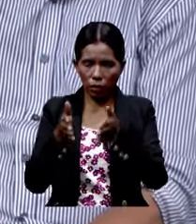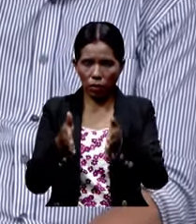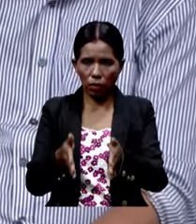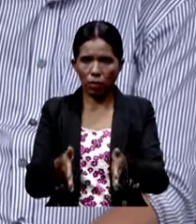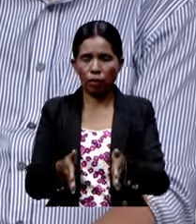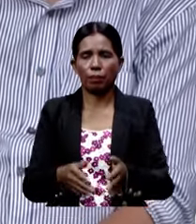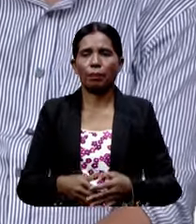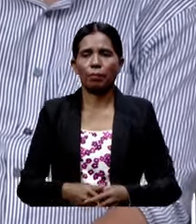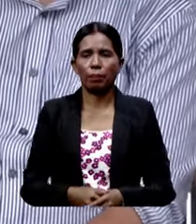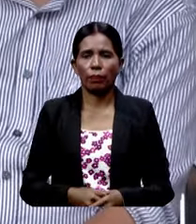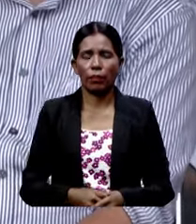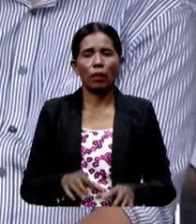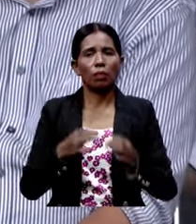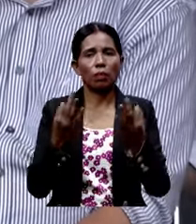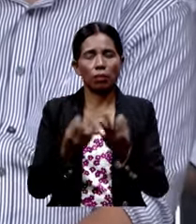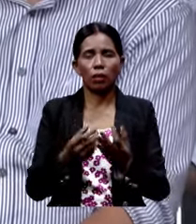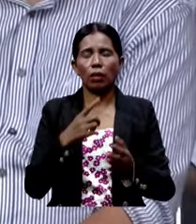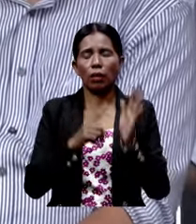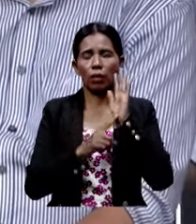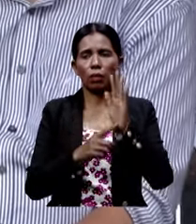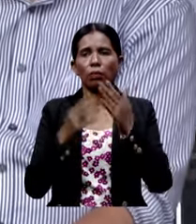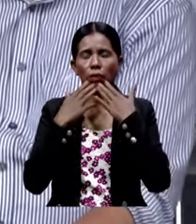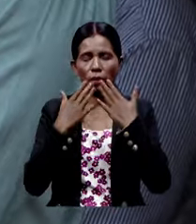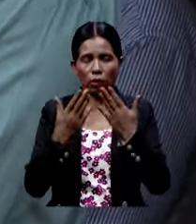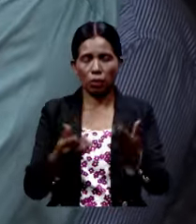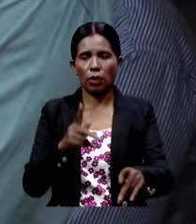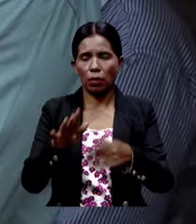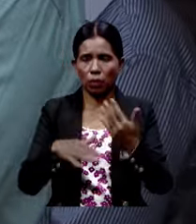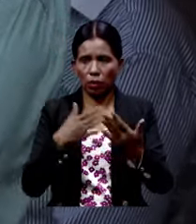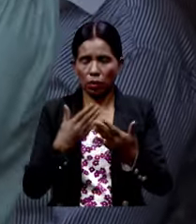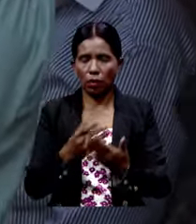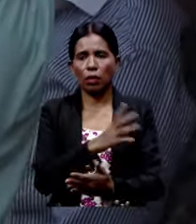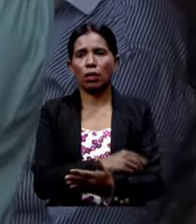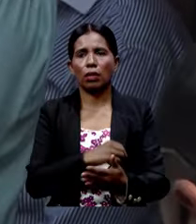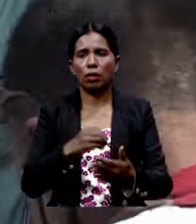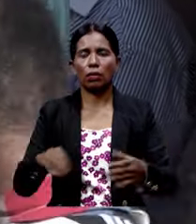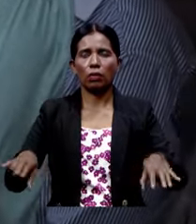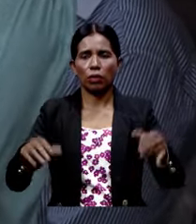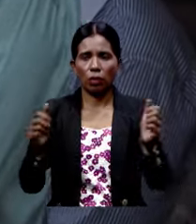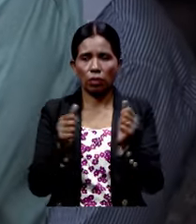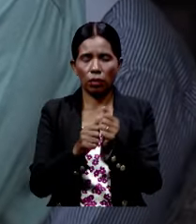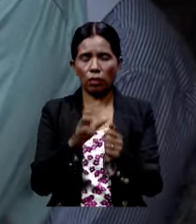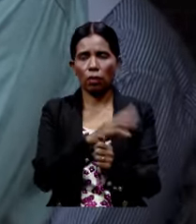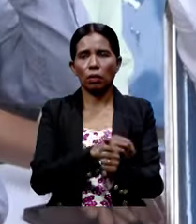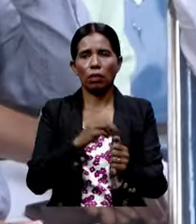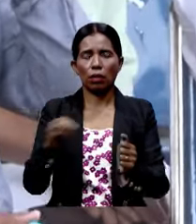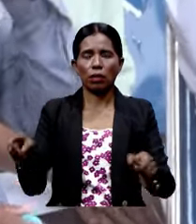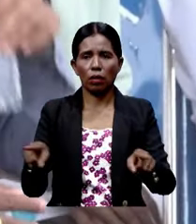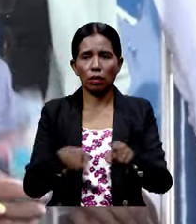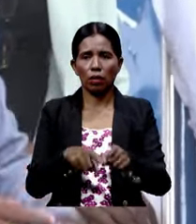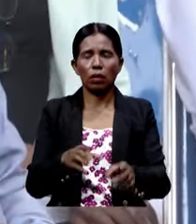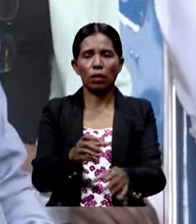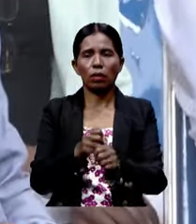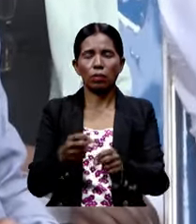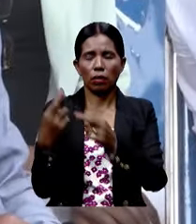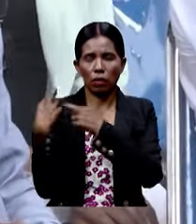matebianian. Família Mos hatu agradecimento ba entidade soto nebe durante ne serviço a mutu ko Matebian durante assumi